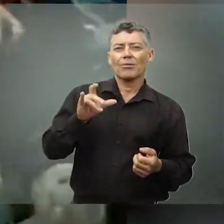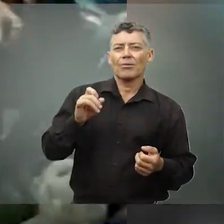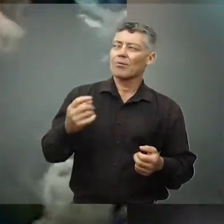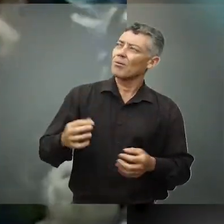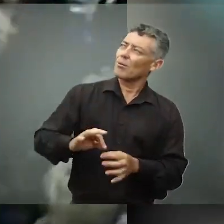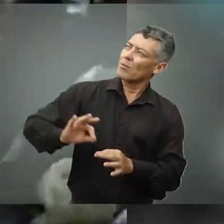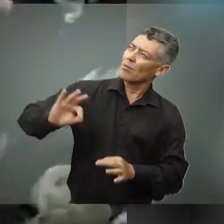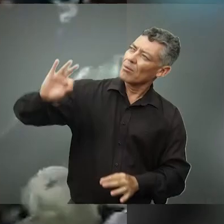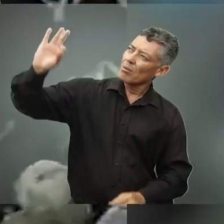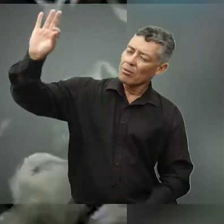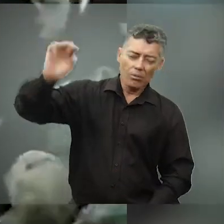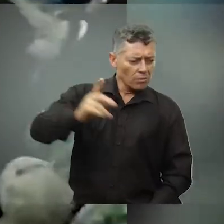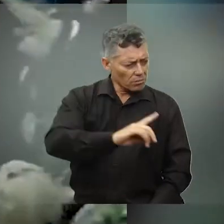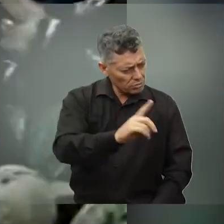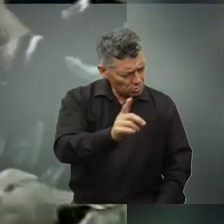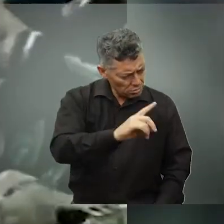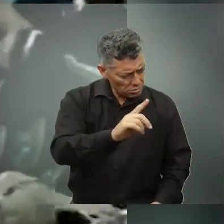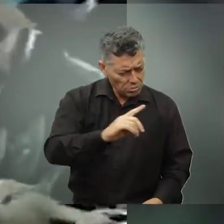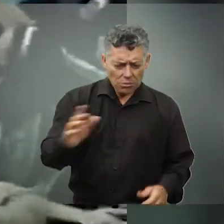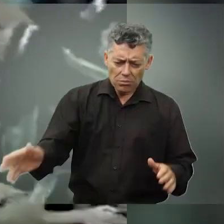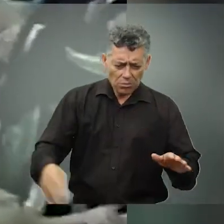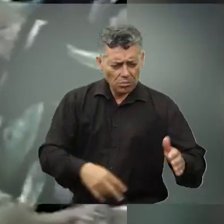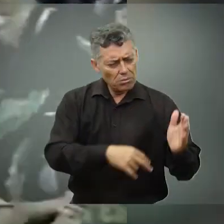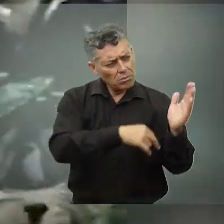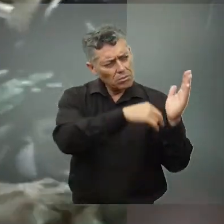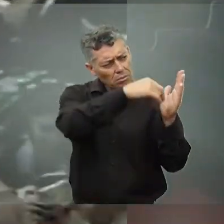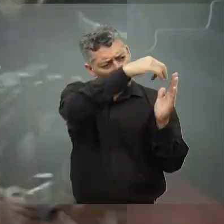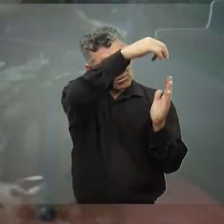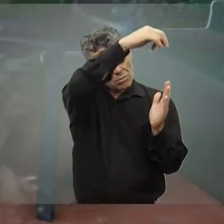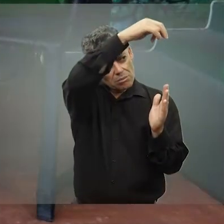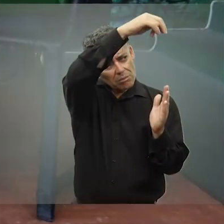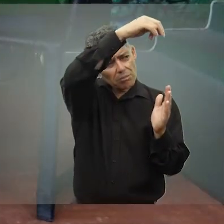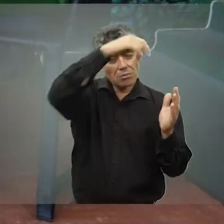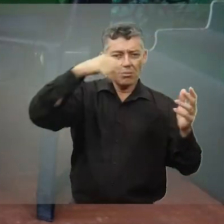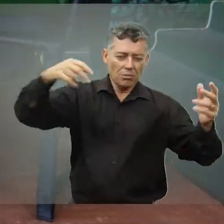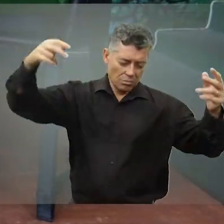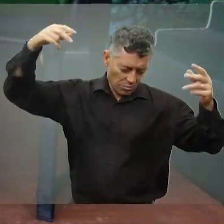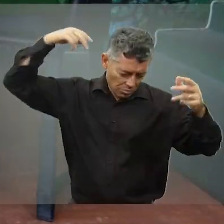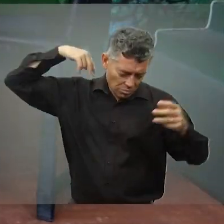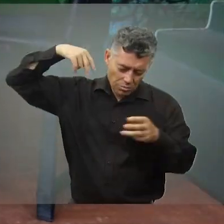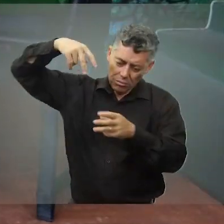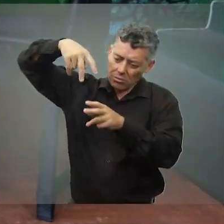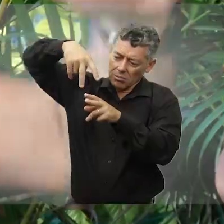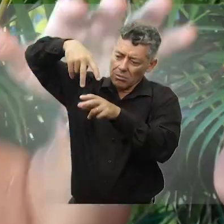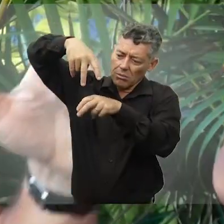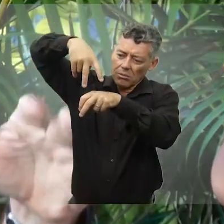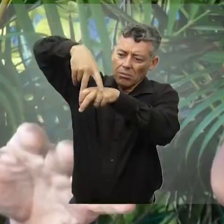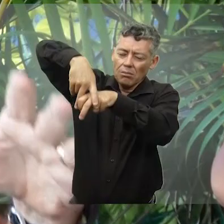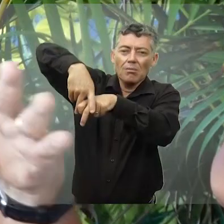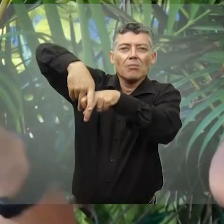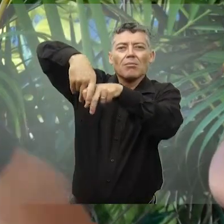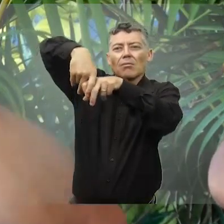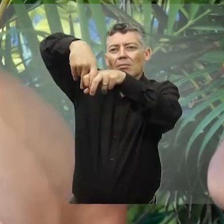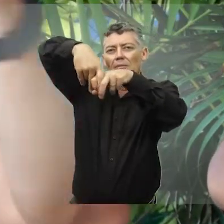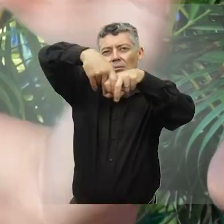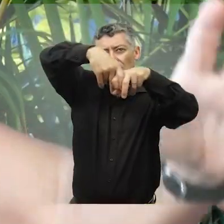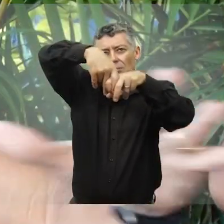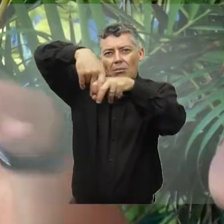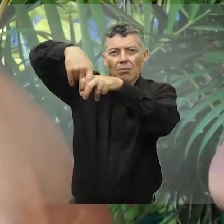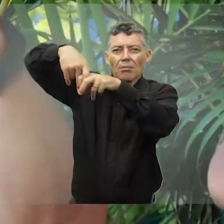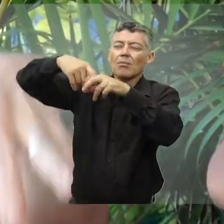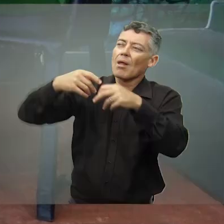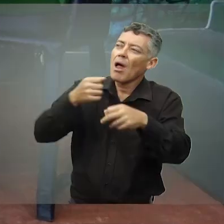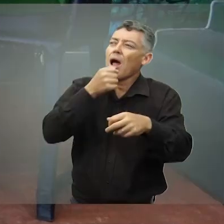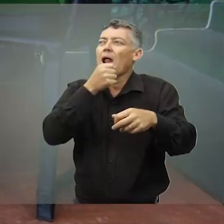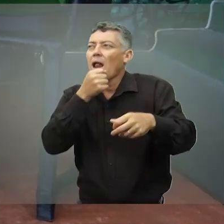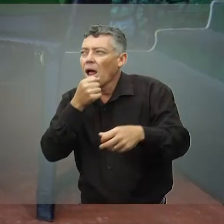2x2, enorme, falava, não, velho, vou botar você no meu ombro. Aí eu subia no ombro de Lourinho para as pessoas me verem e ficava cantando